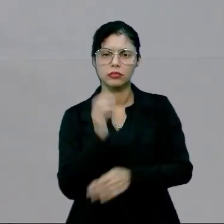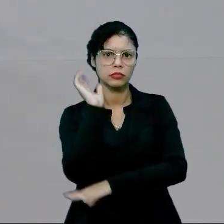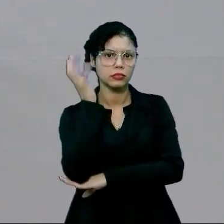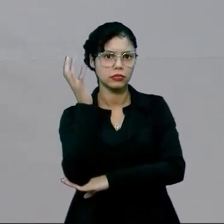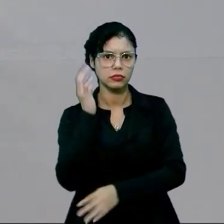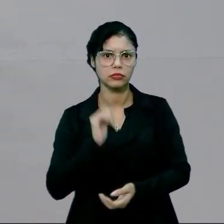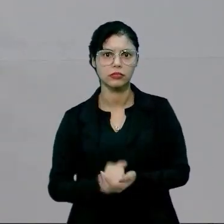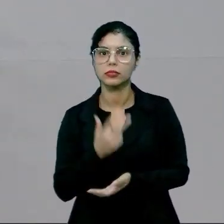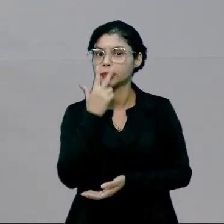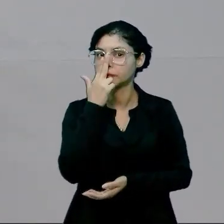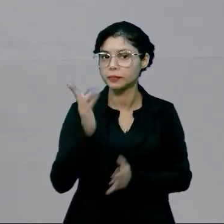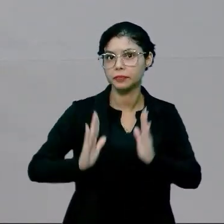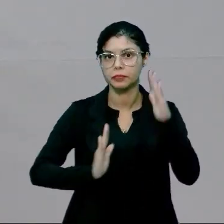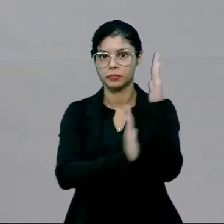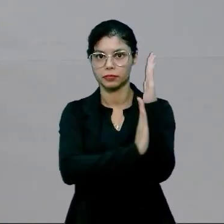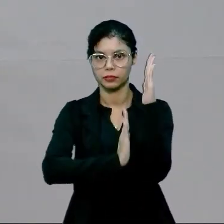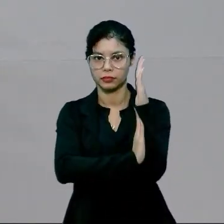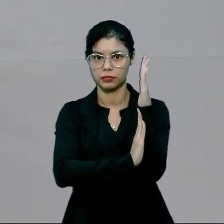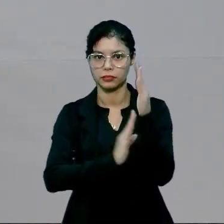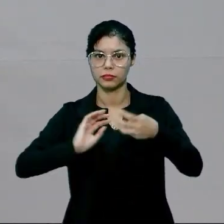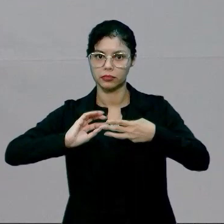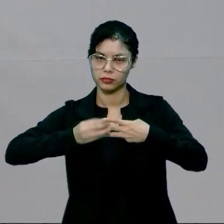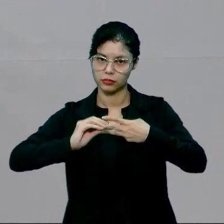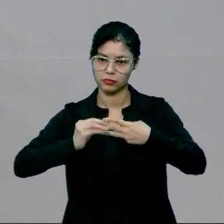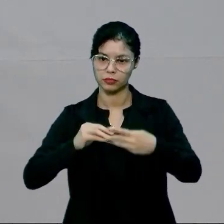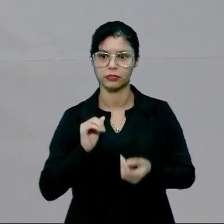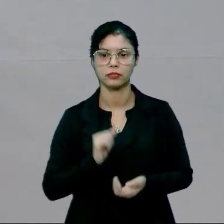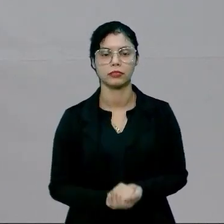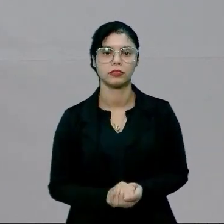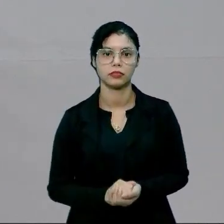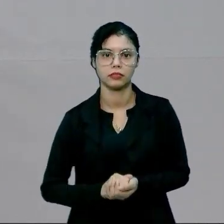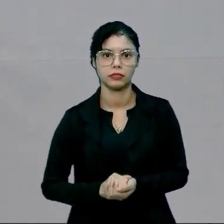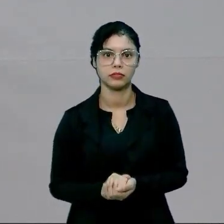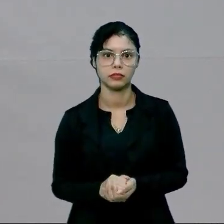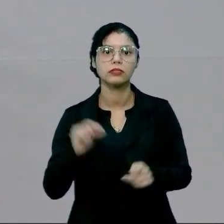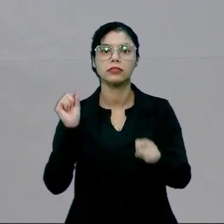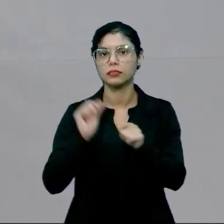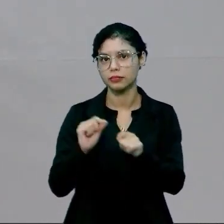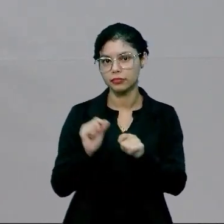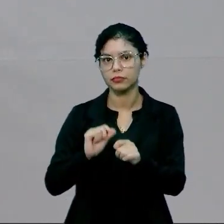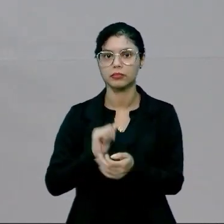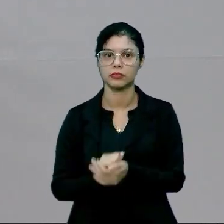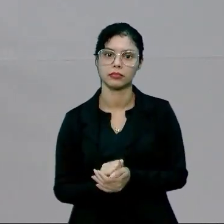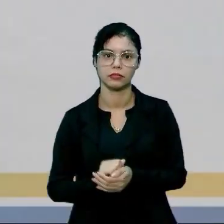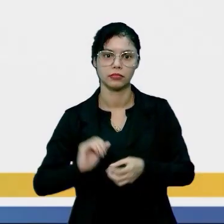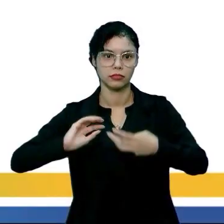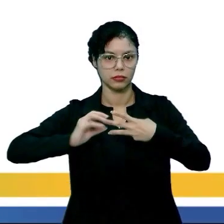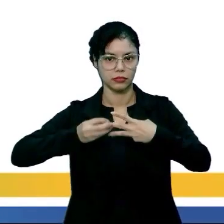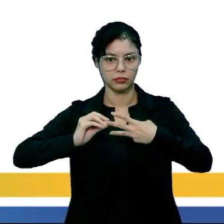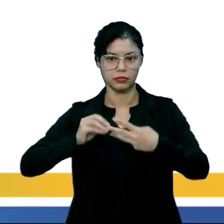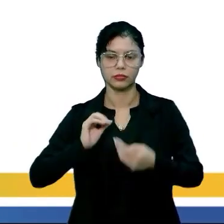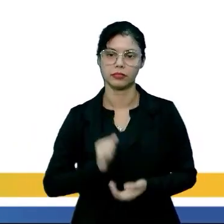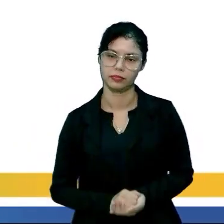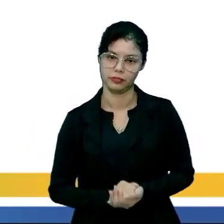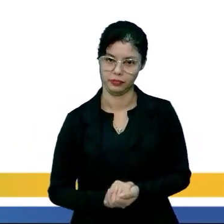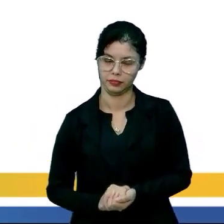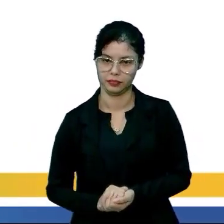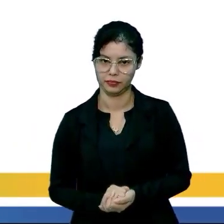plantas, ela tem uma parede celular. E essa parede celular é revestida com essa celulose,